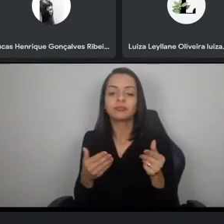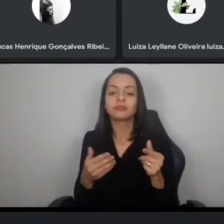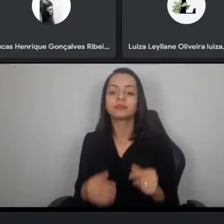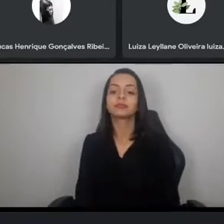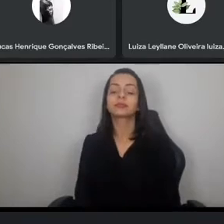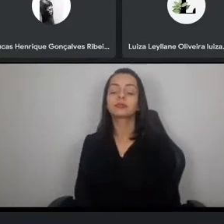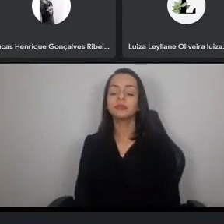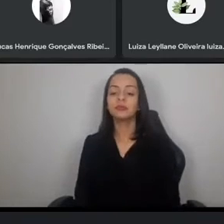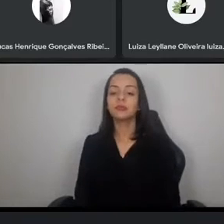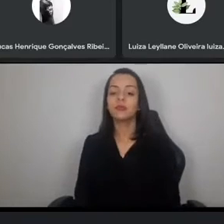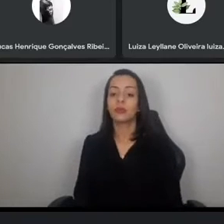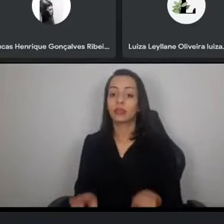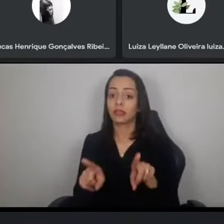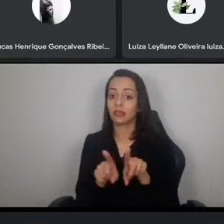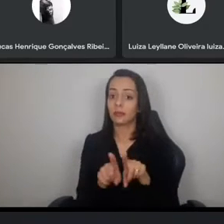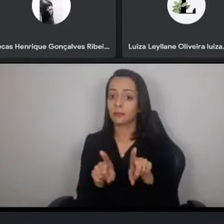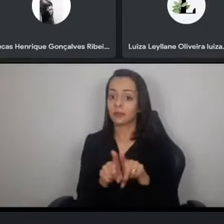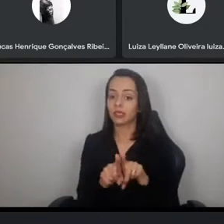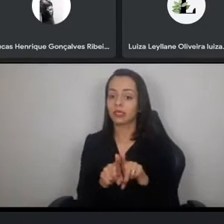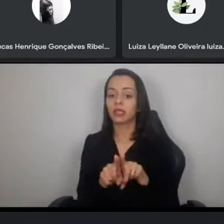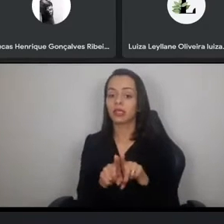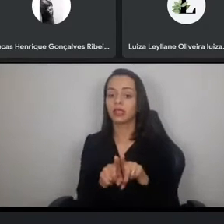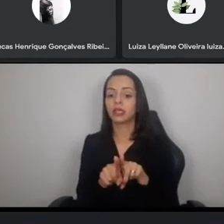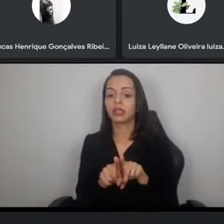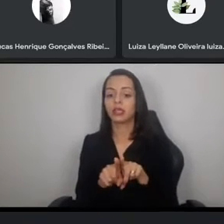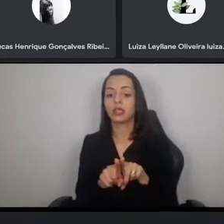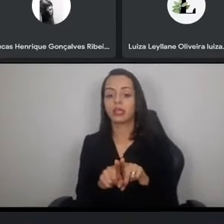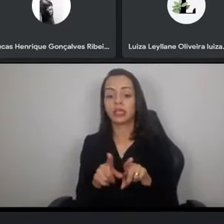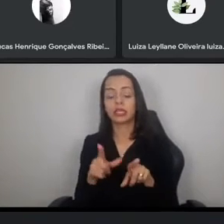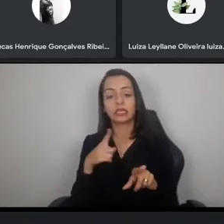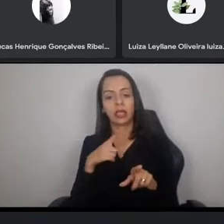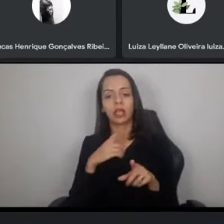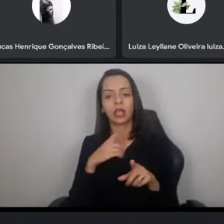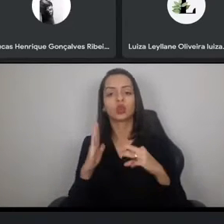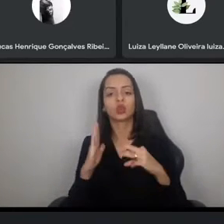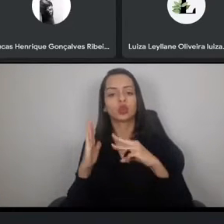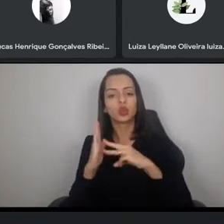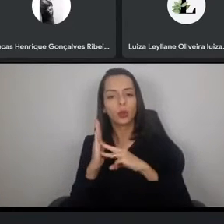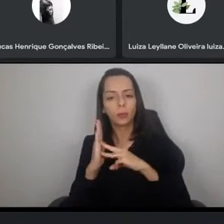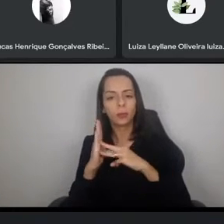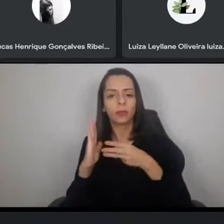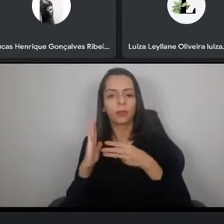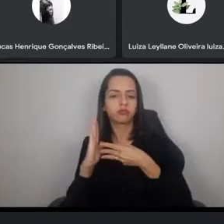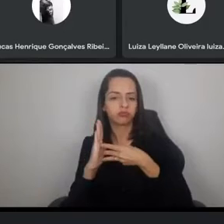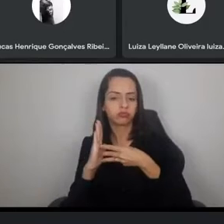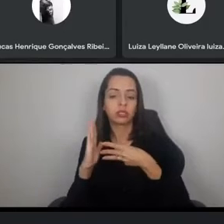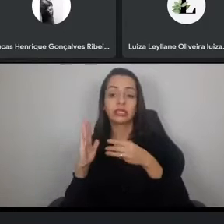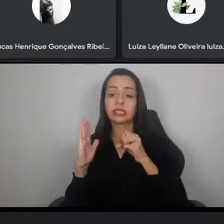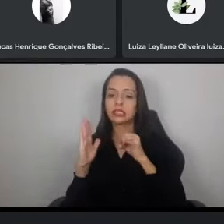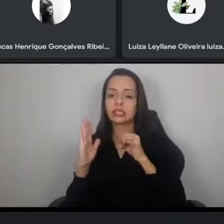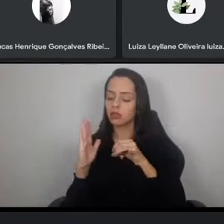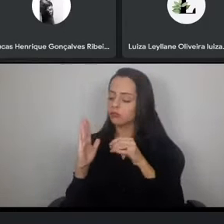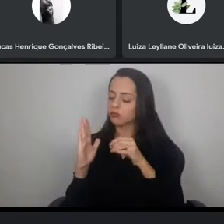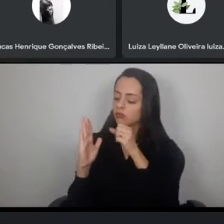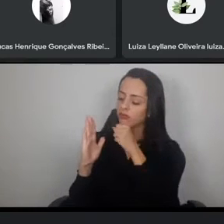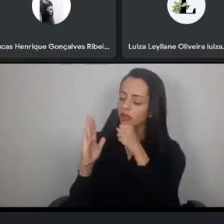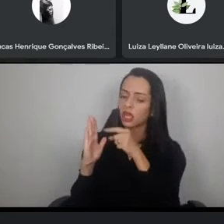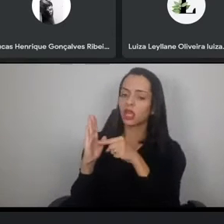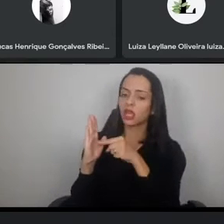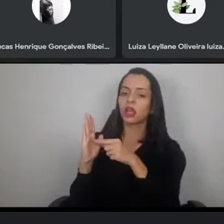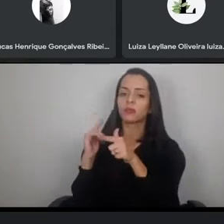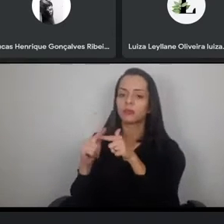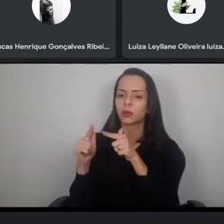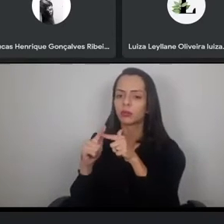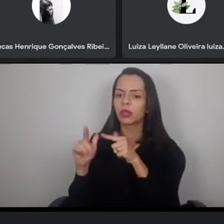As tomadas. As tomadas, depois que sofreu alguma avaria, sofreu alguma detonação ou foi queimada, deve